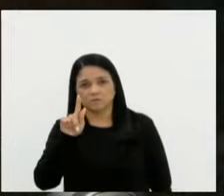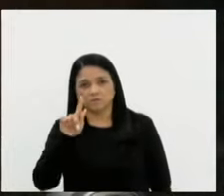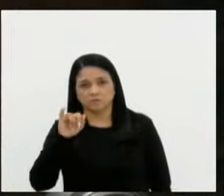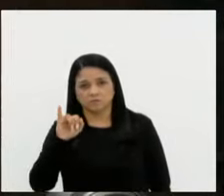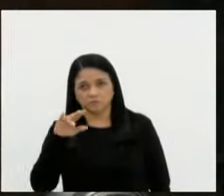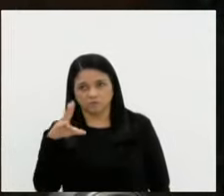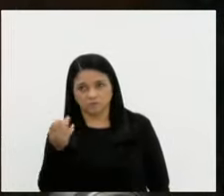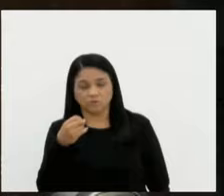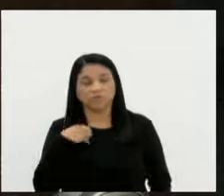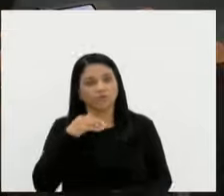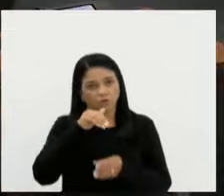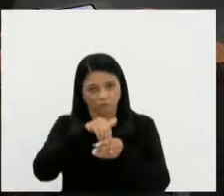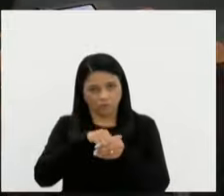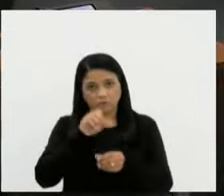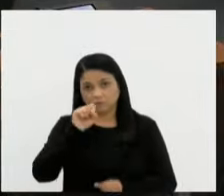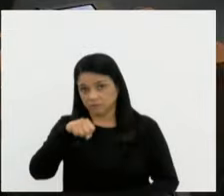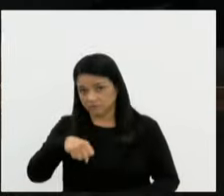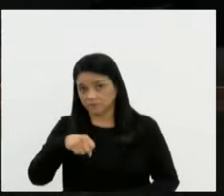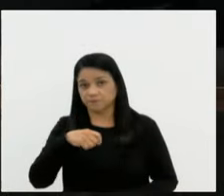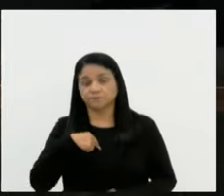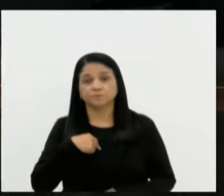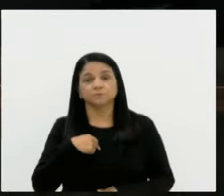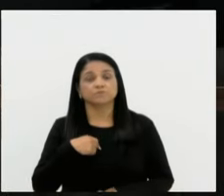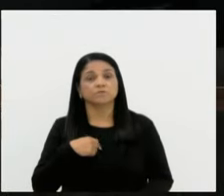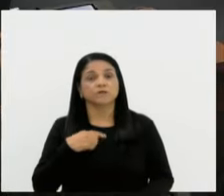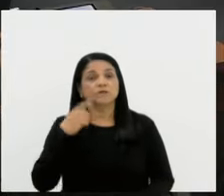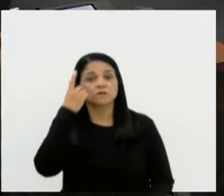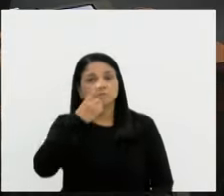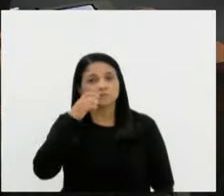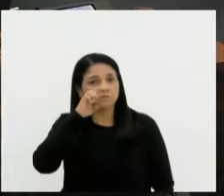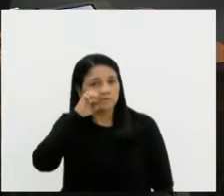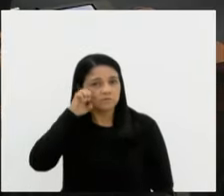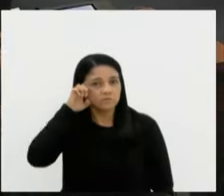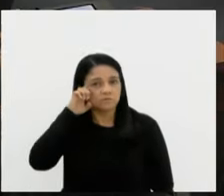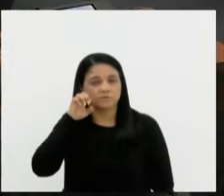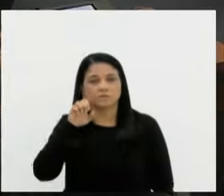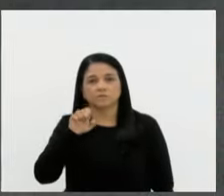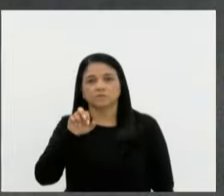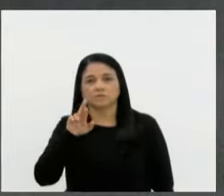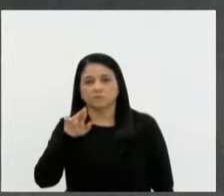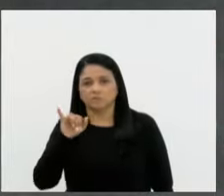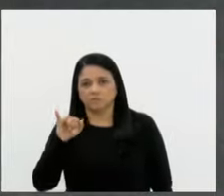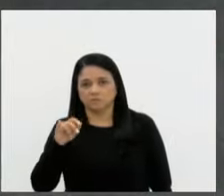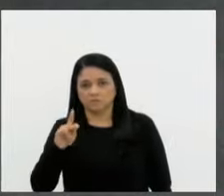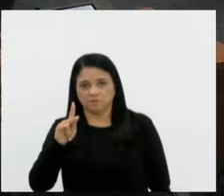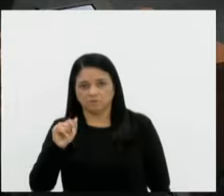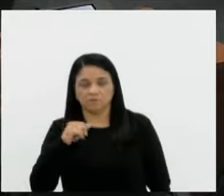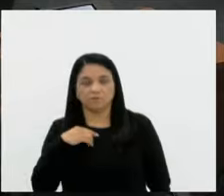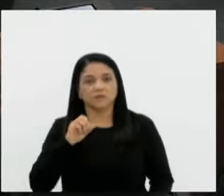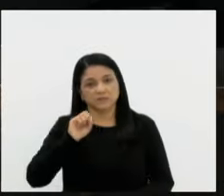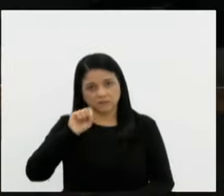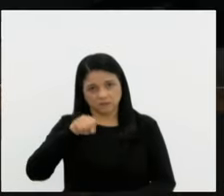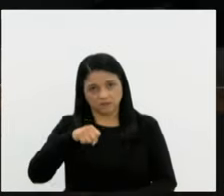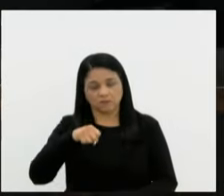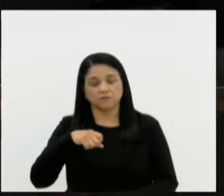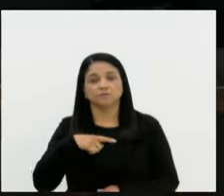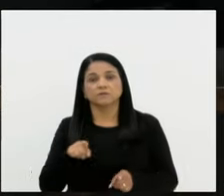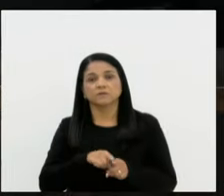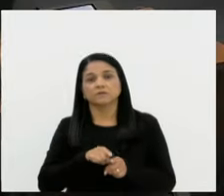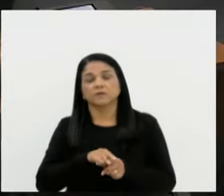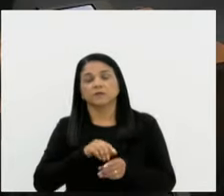Presidente. Voto sim. Deputada Érica Takimoto. Voto não, presidente. Deputado Elton